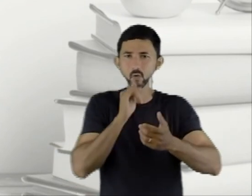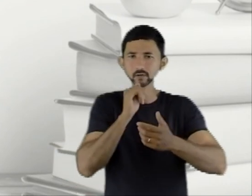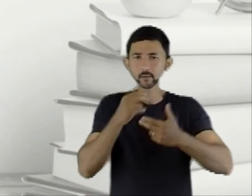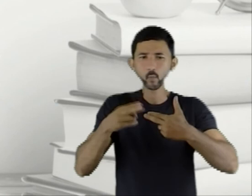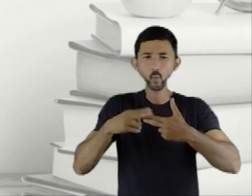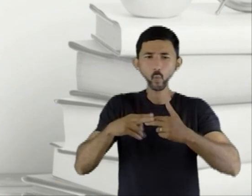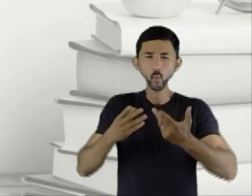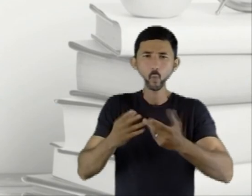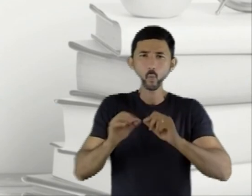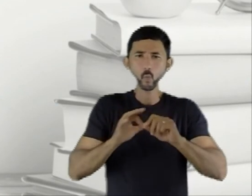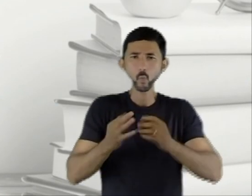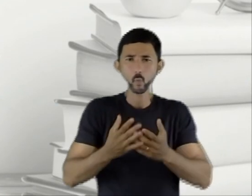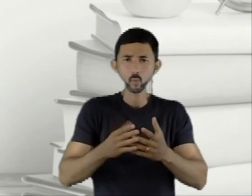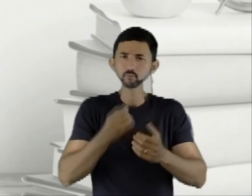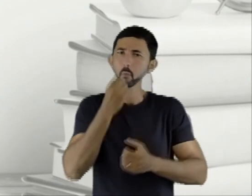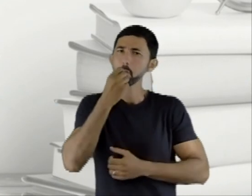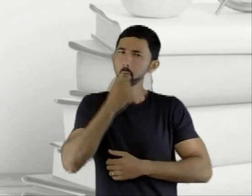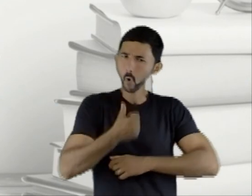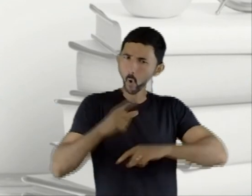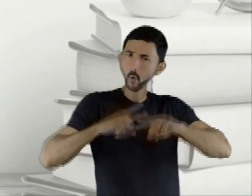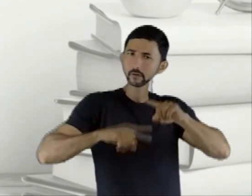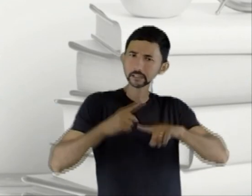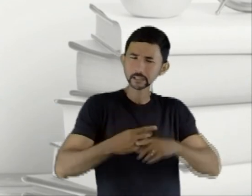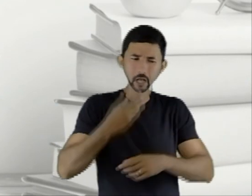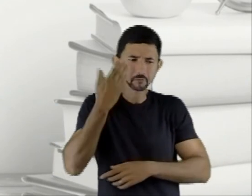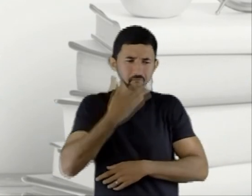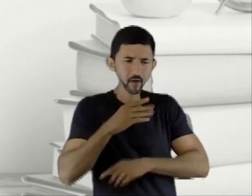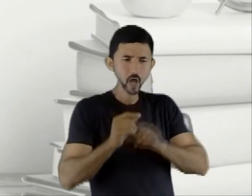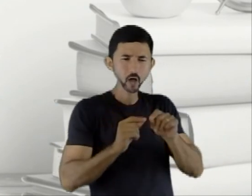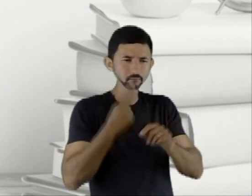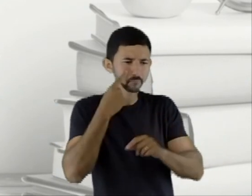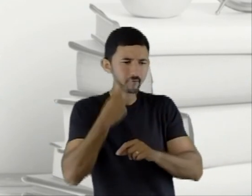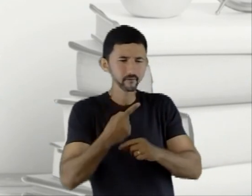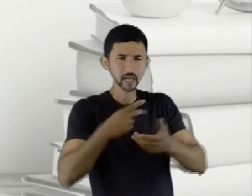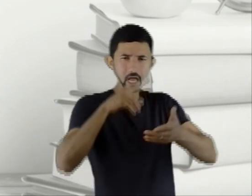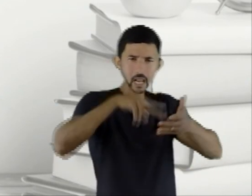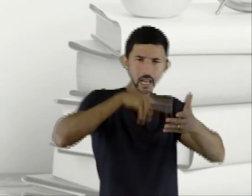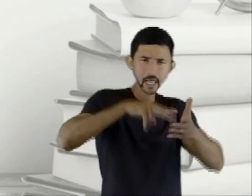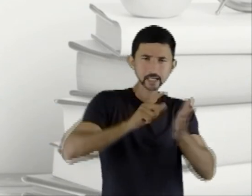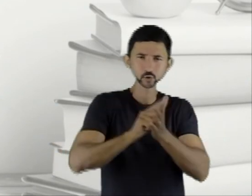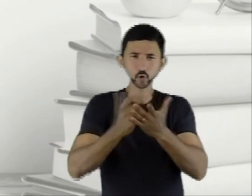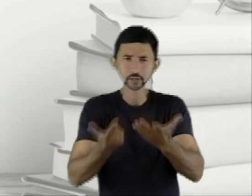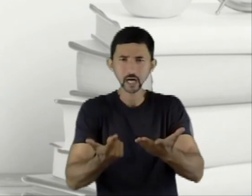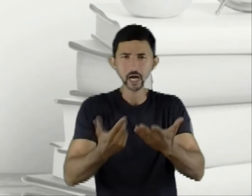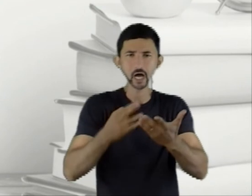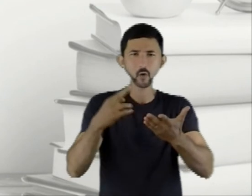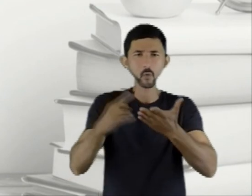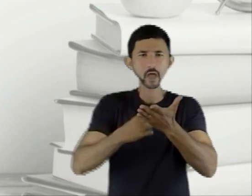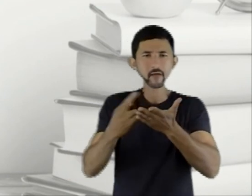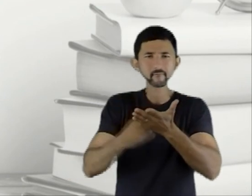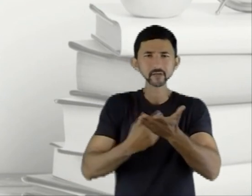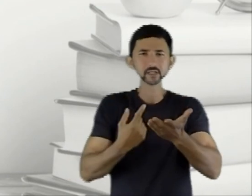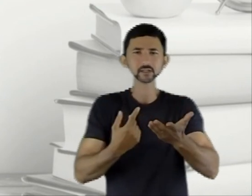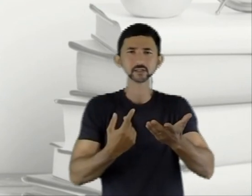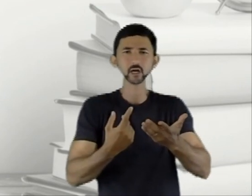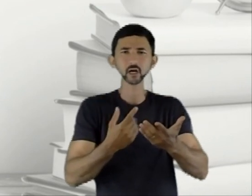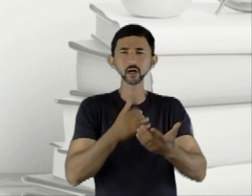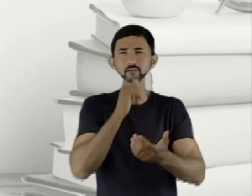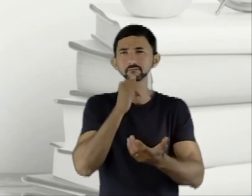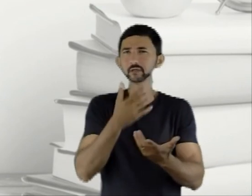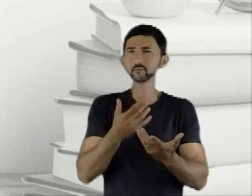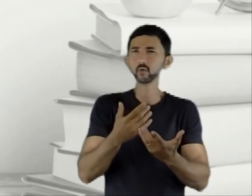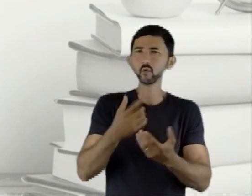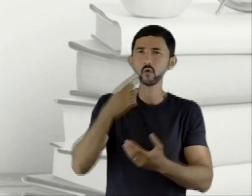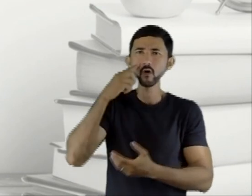muito rico, que você inclusive verifica quando você lê jornais, revistas, assiste